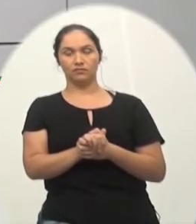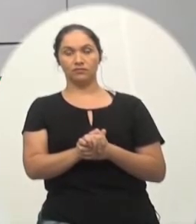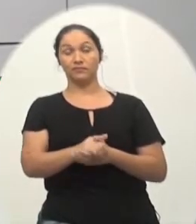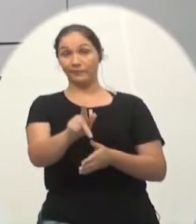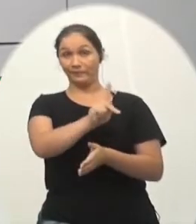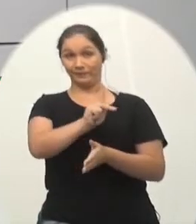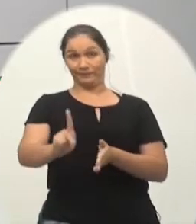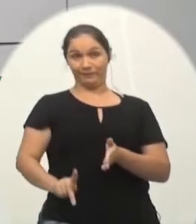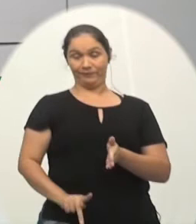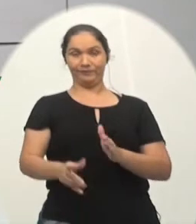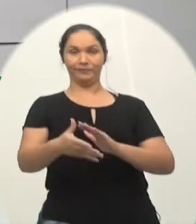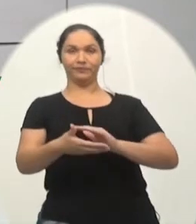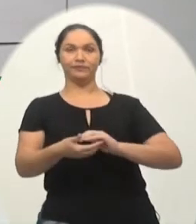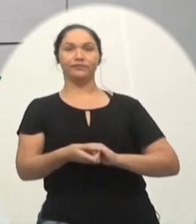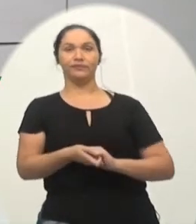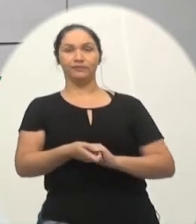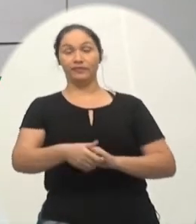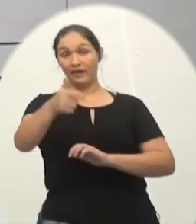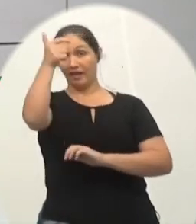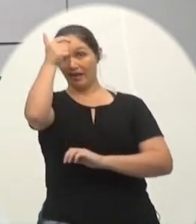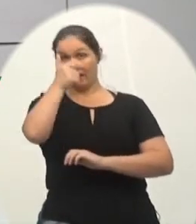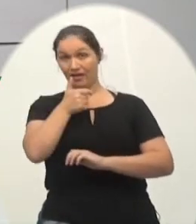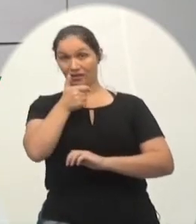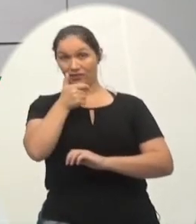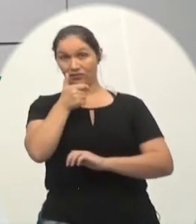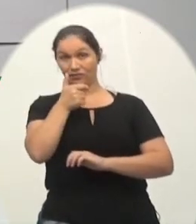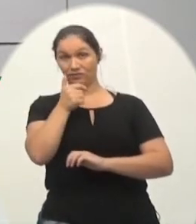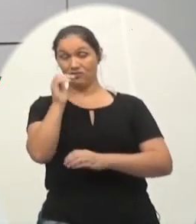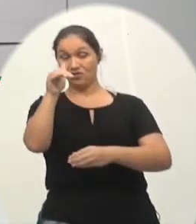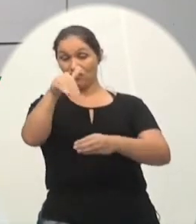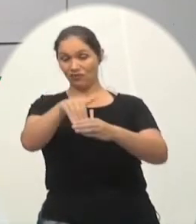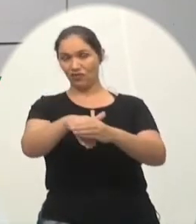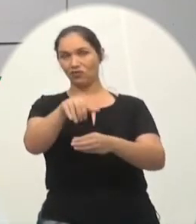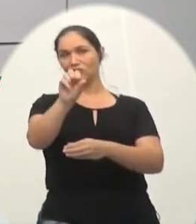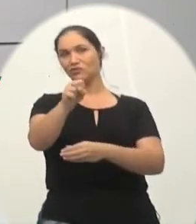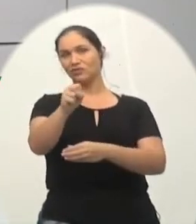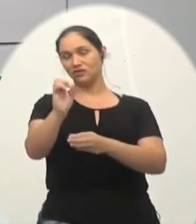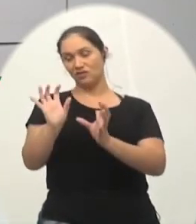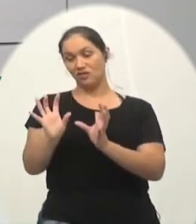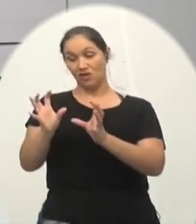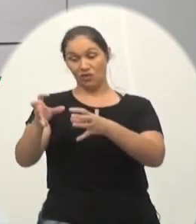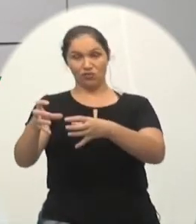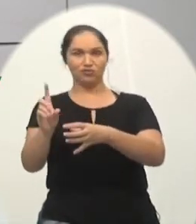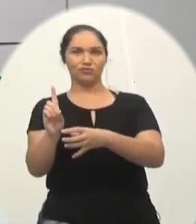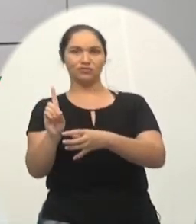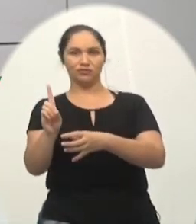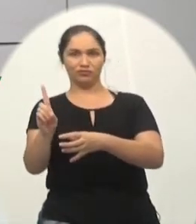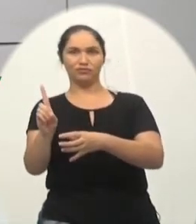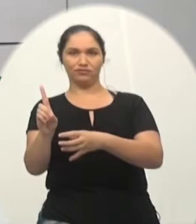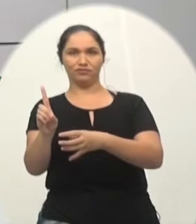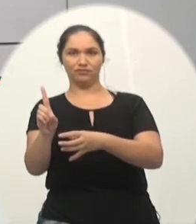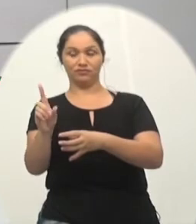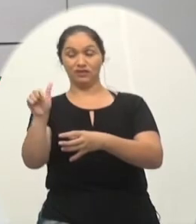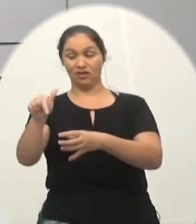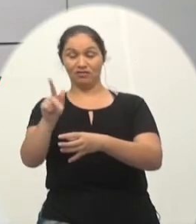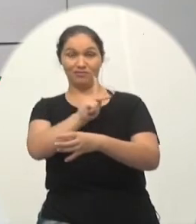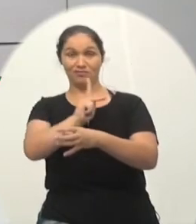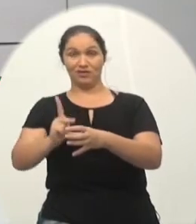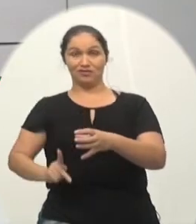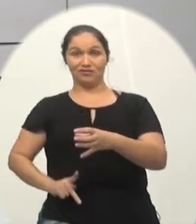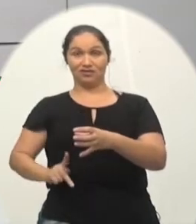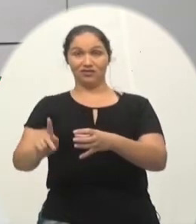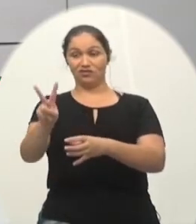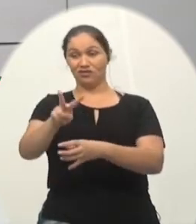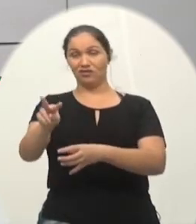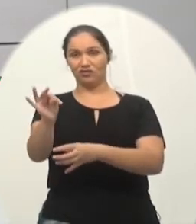Senhor presidente, sou favorável à única chapa, a chapa que tem como presidente o vereador Tita